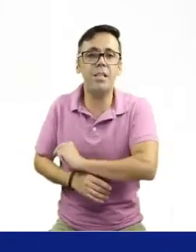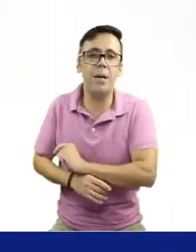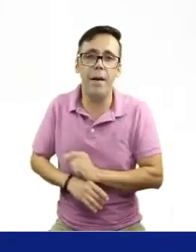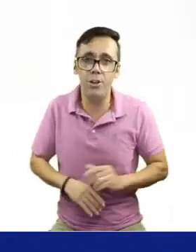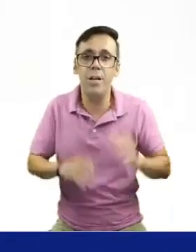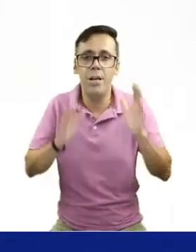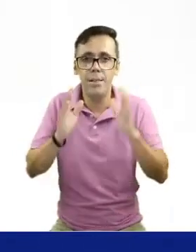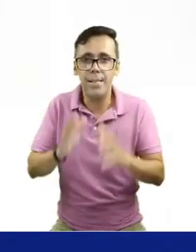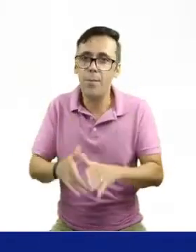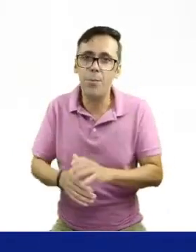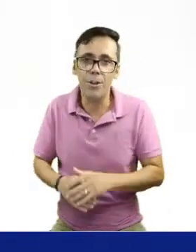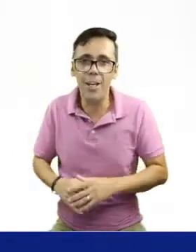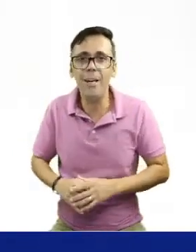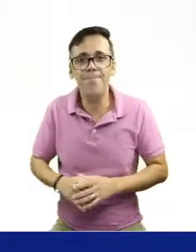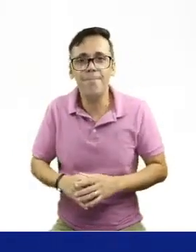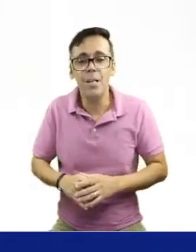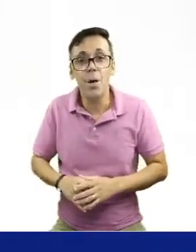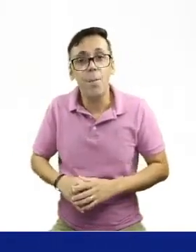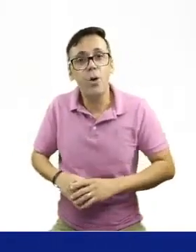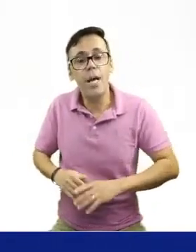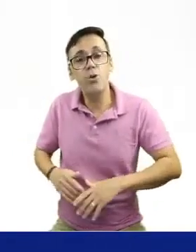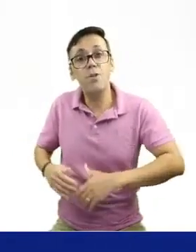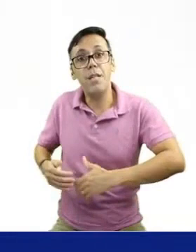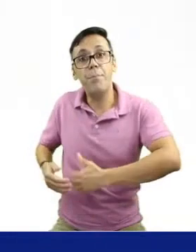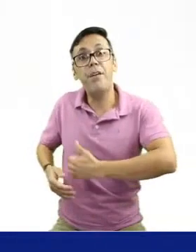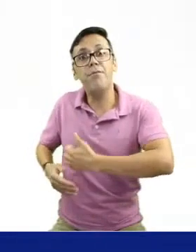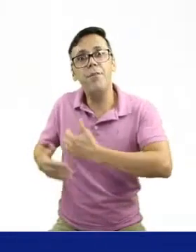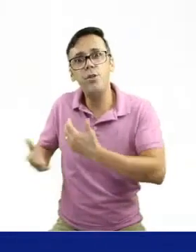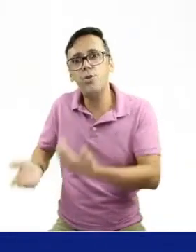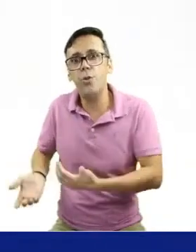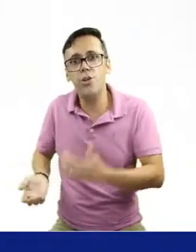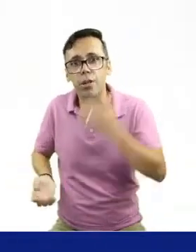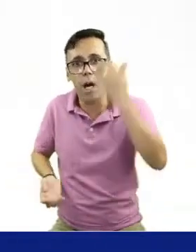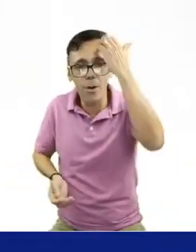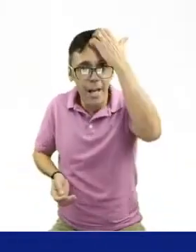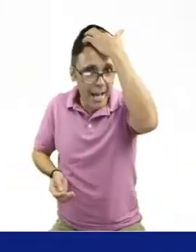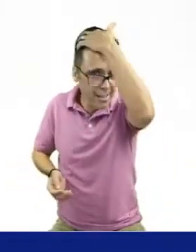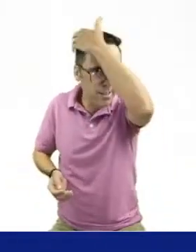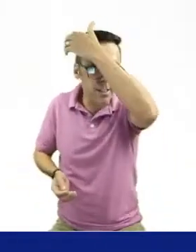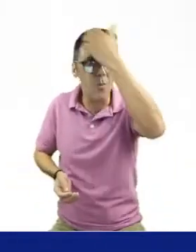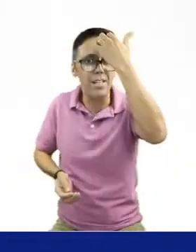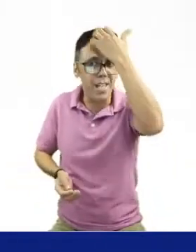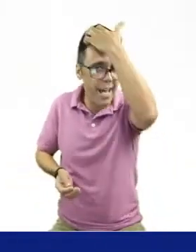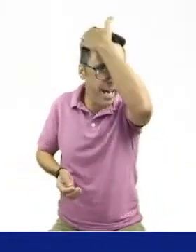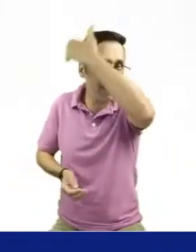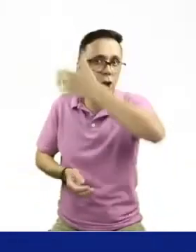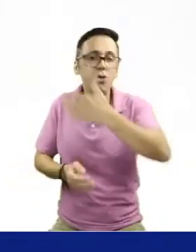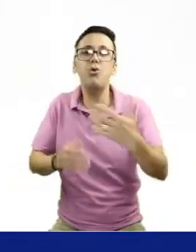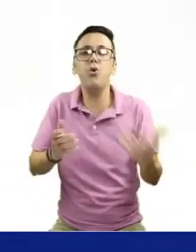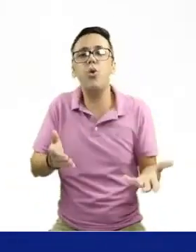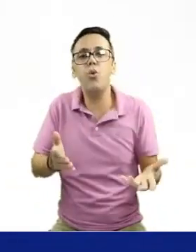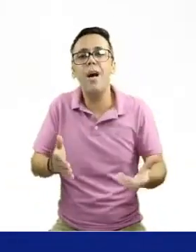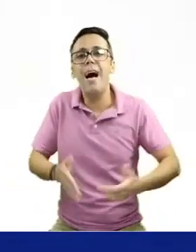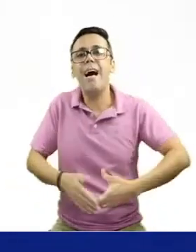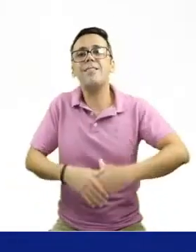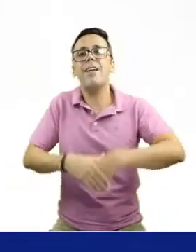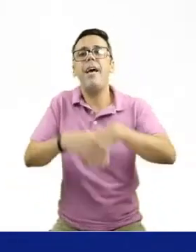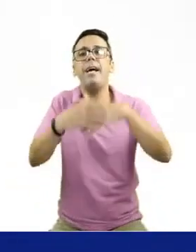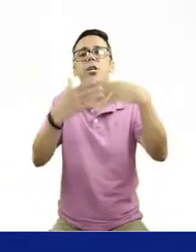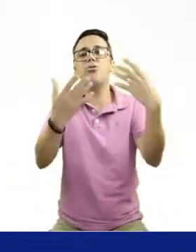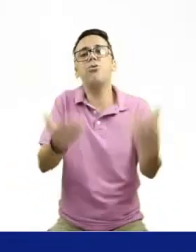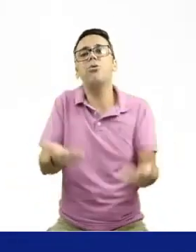imediatamente sabe por quê Porque isso está previsto no edital Essas são as regras do jogo